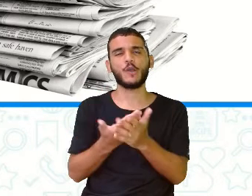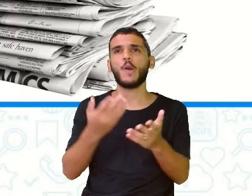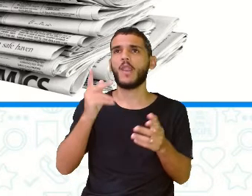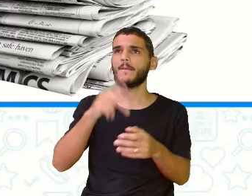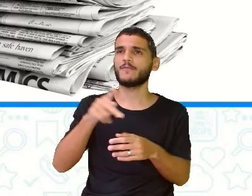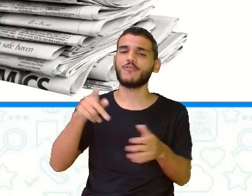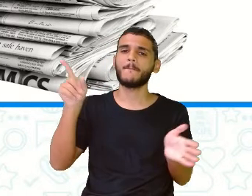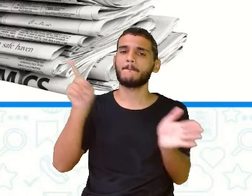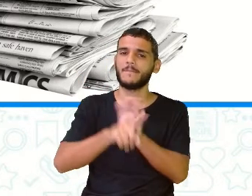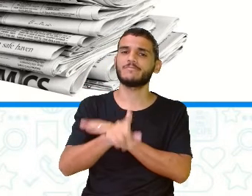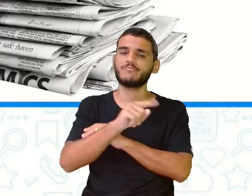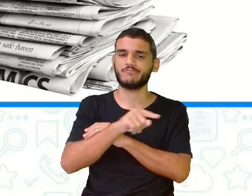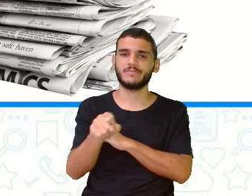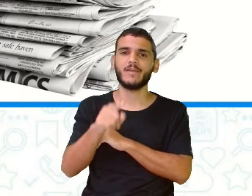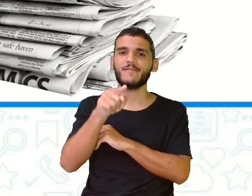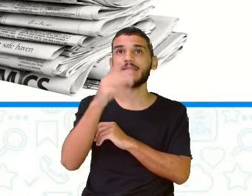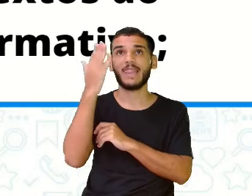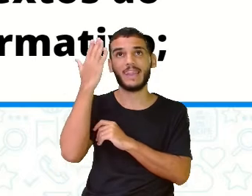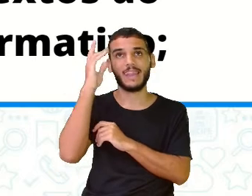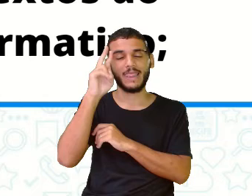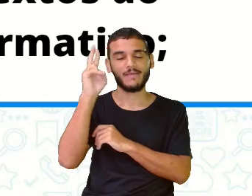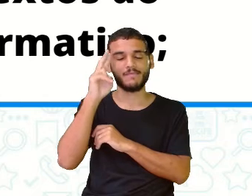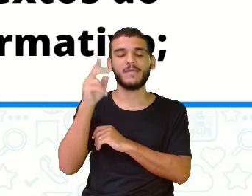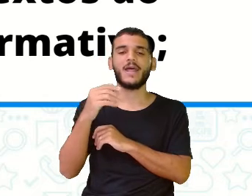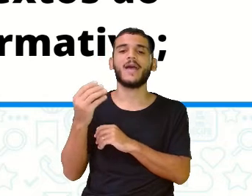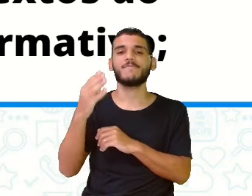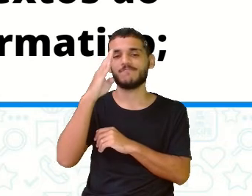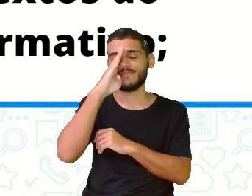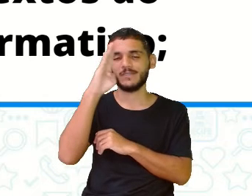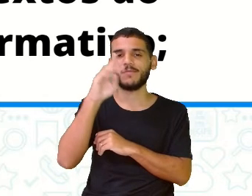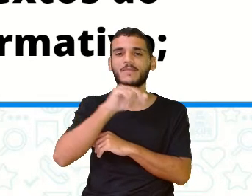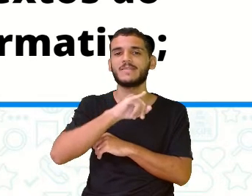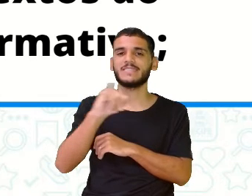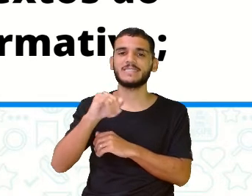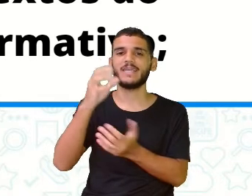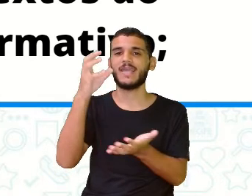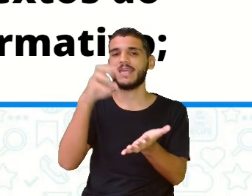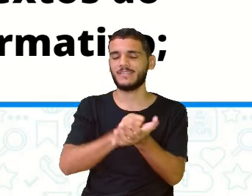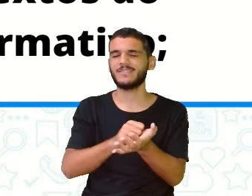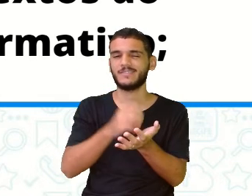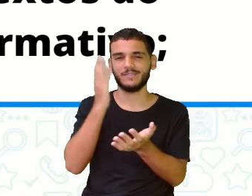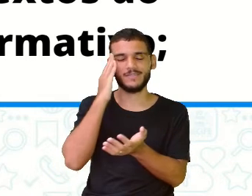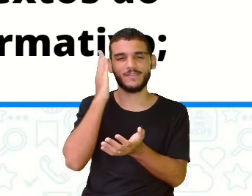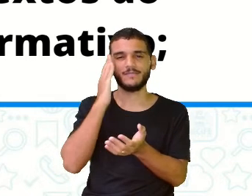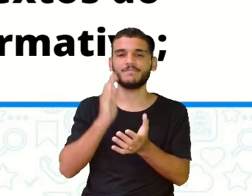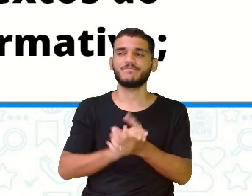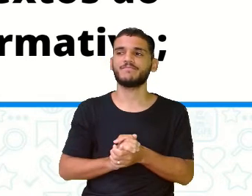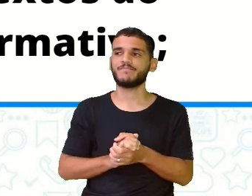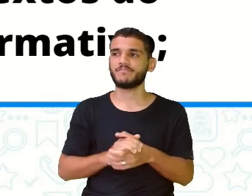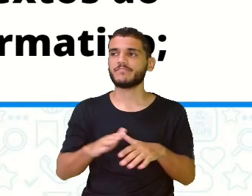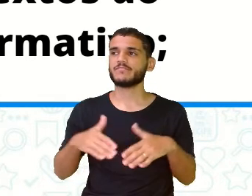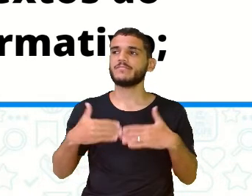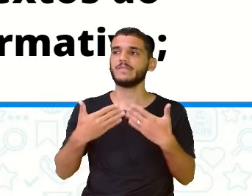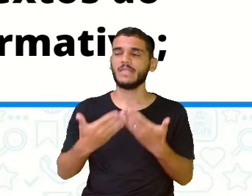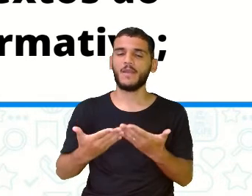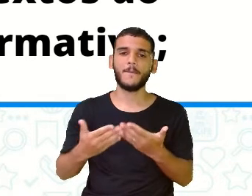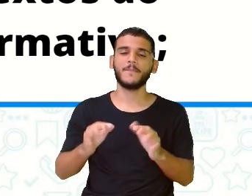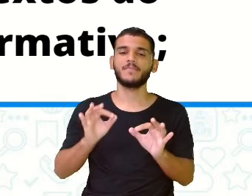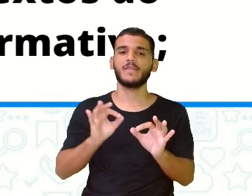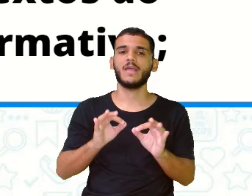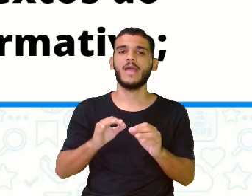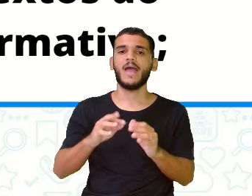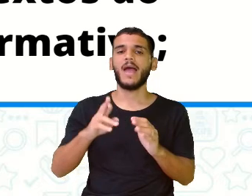vai te perguntar e você vai lembrar, principalmente se você registrar. De acordo com essa divisão, a reportagem